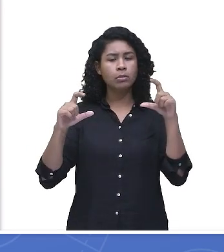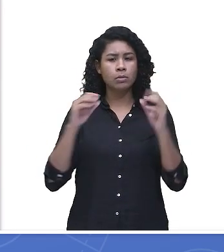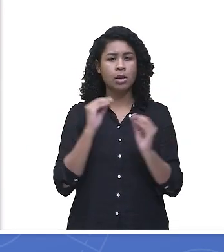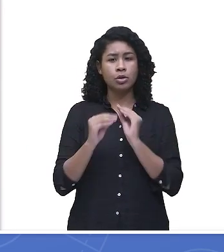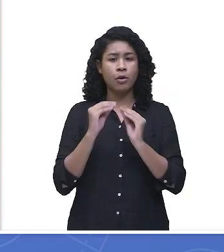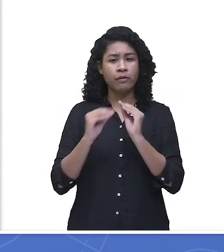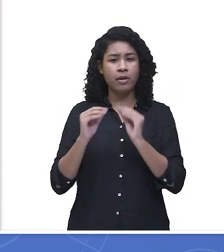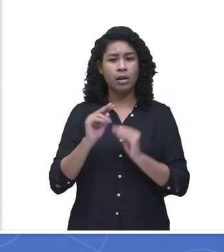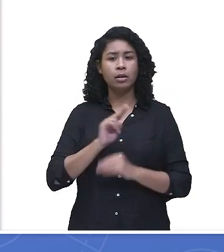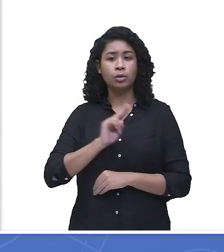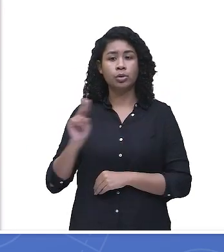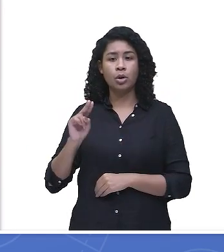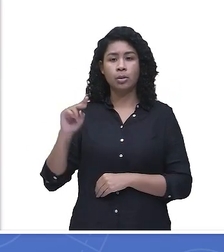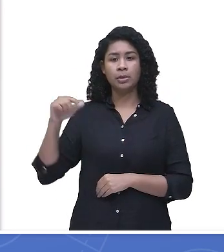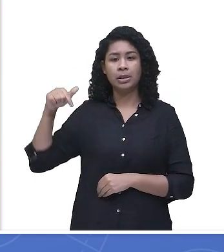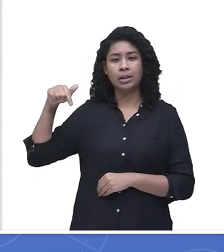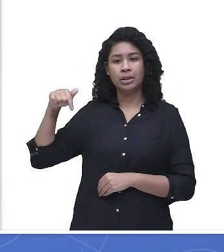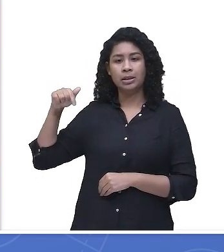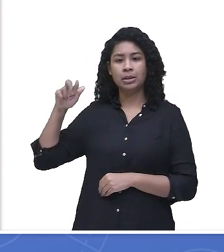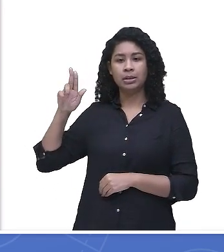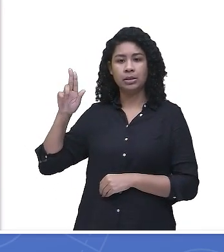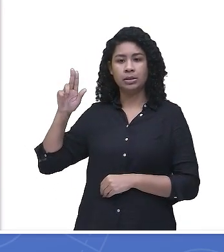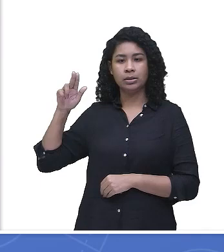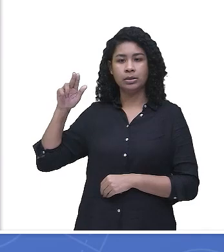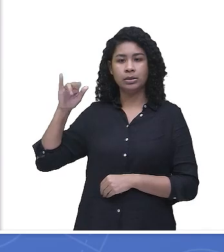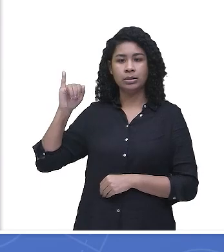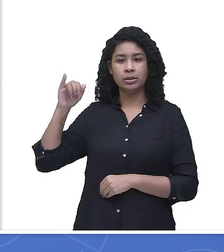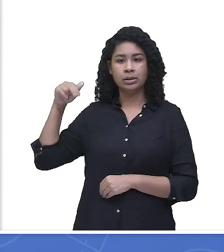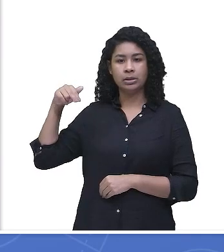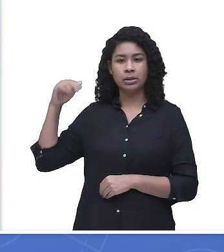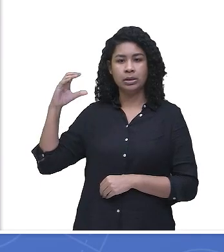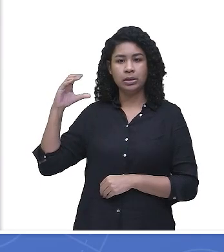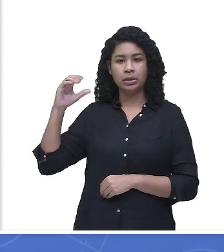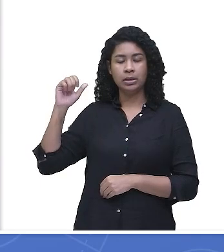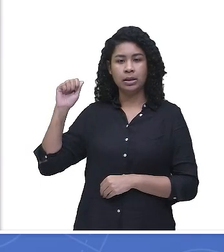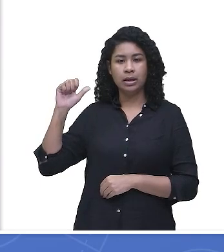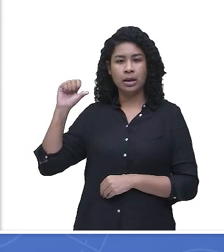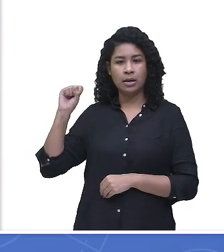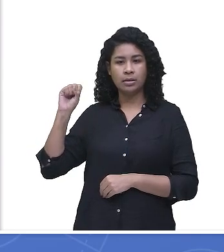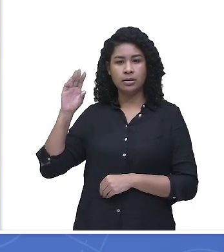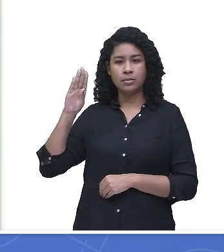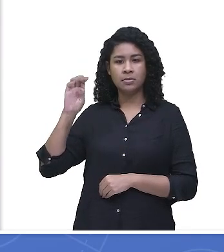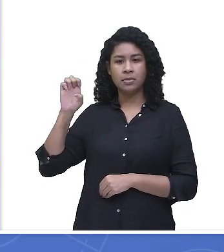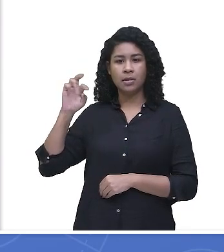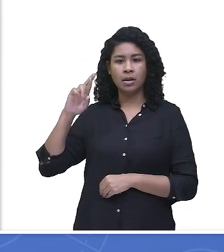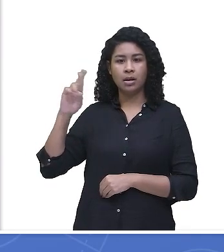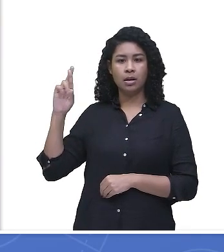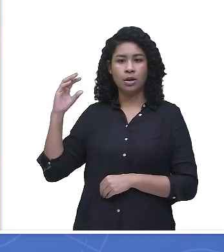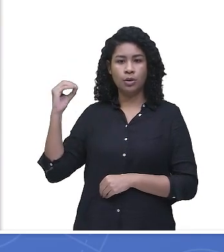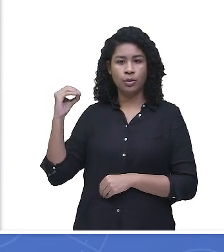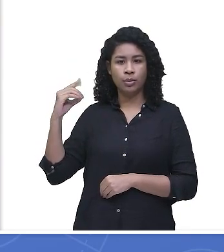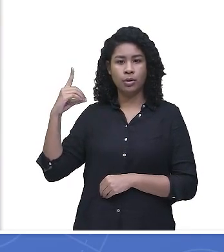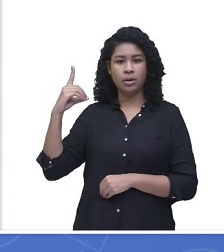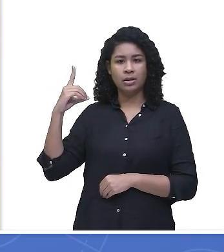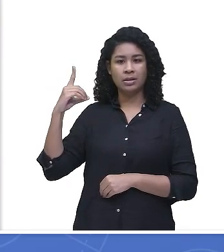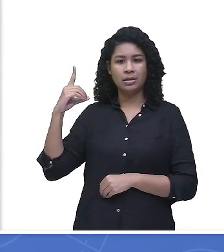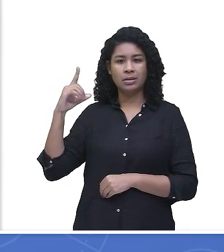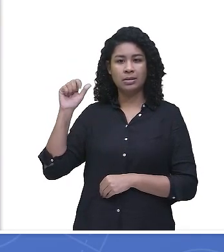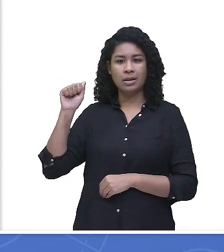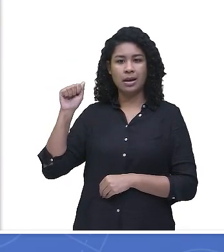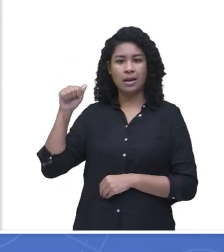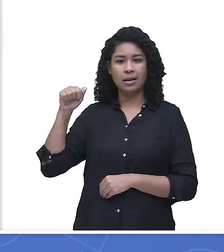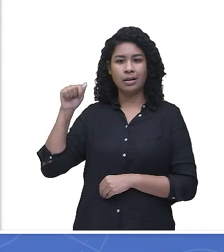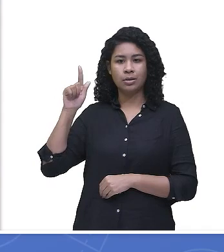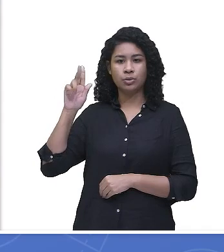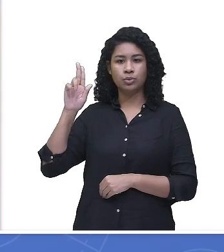Berro d'Água, né? Um personagem que era chegado a uma festa, que gostava, né, de se divertir bastante lá na